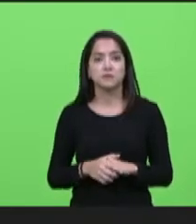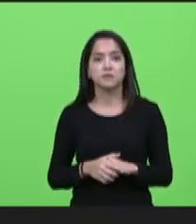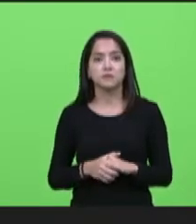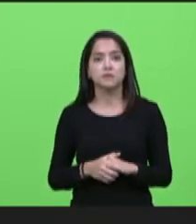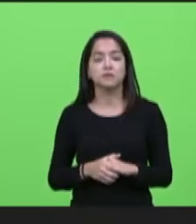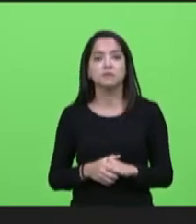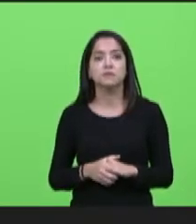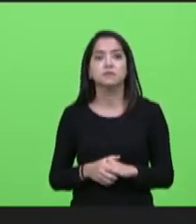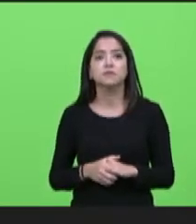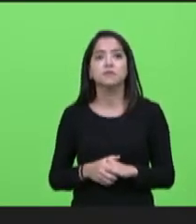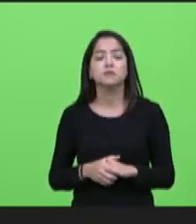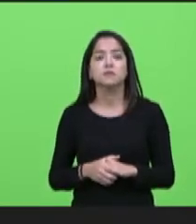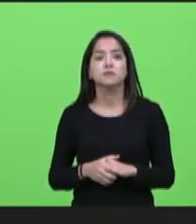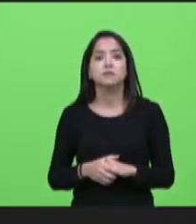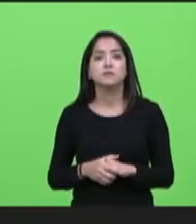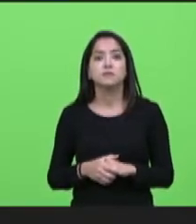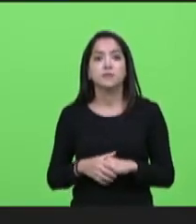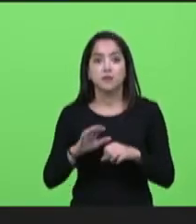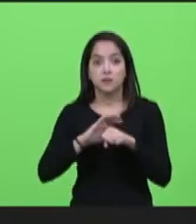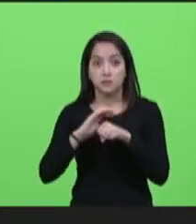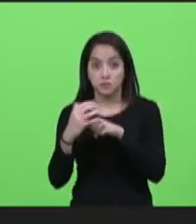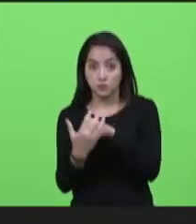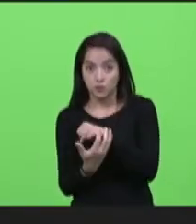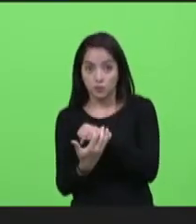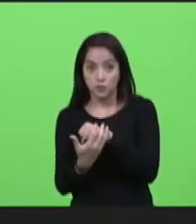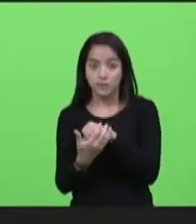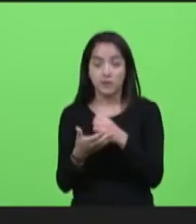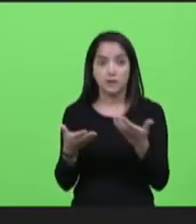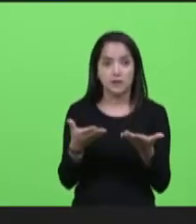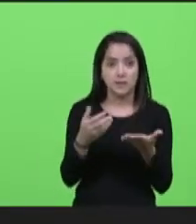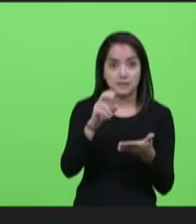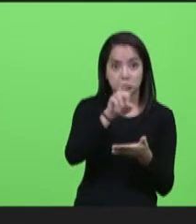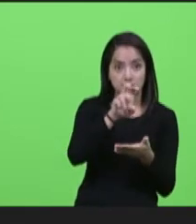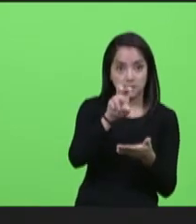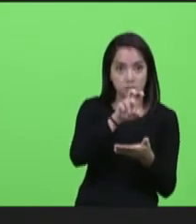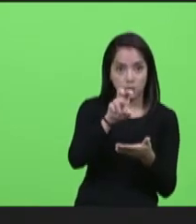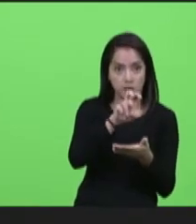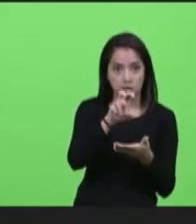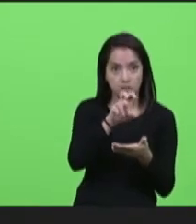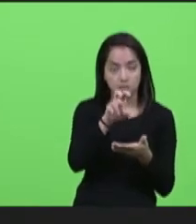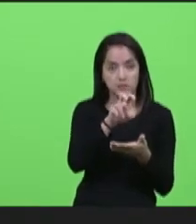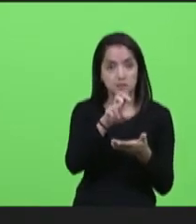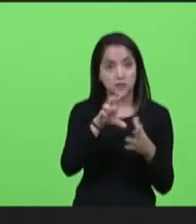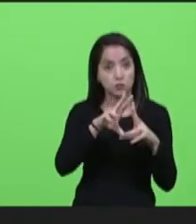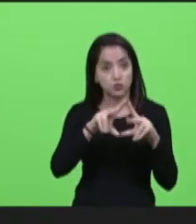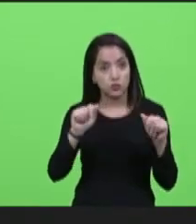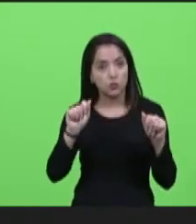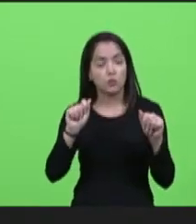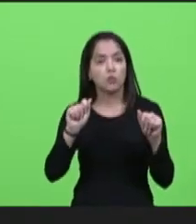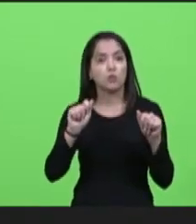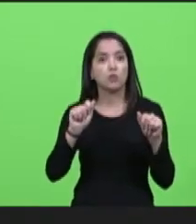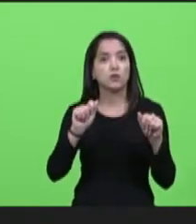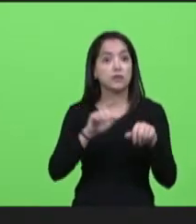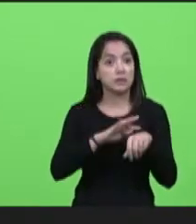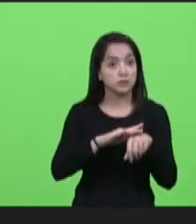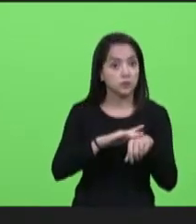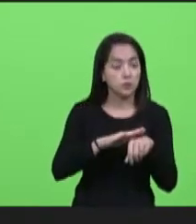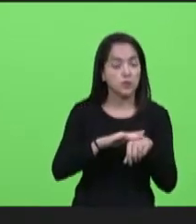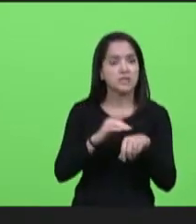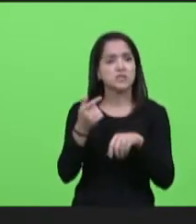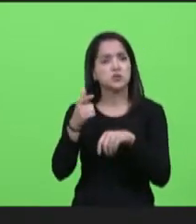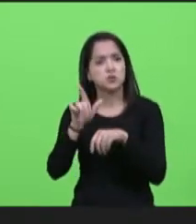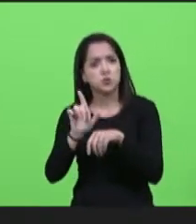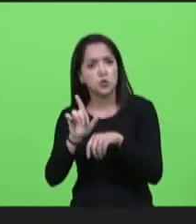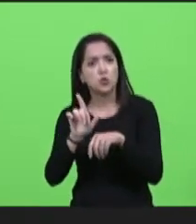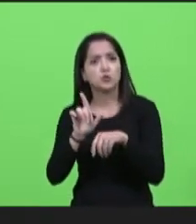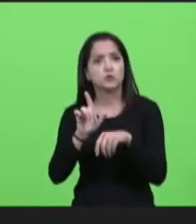que a gente tem é que a cura do Covid-19, esses 55% de cura, a cura de demais doenças, todas elas